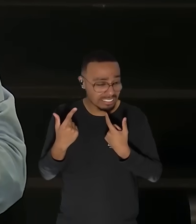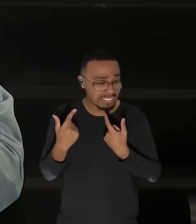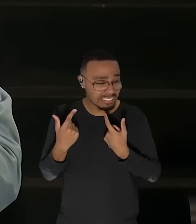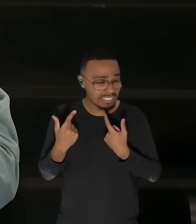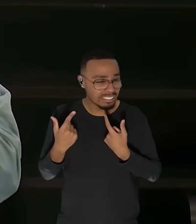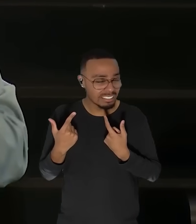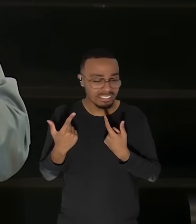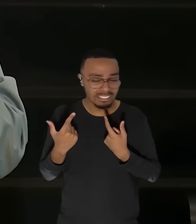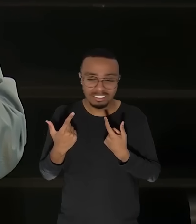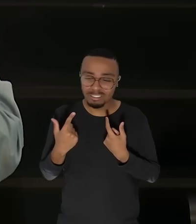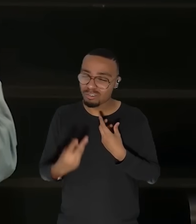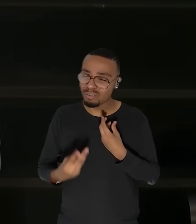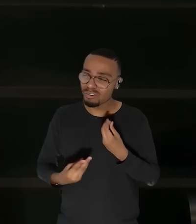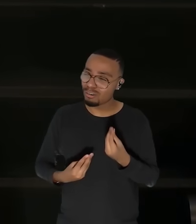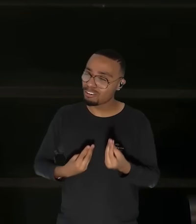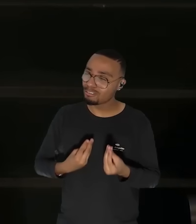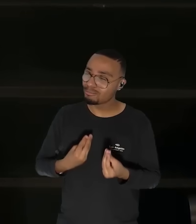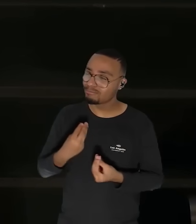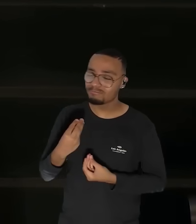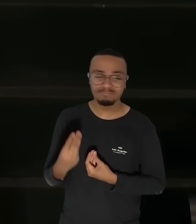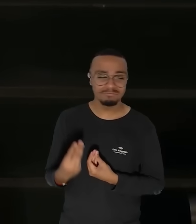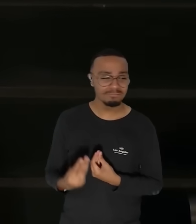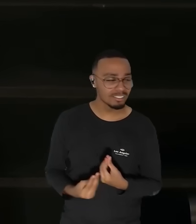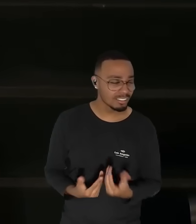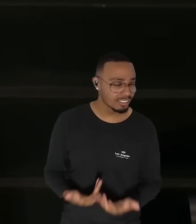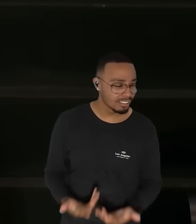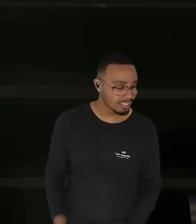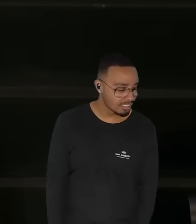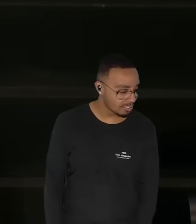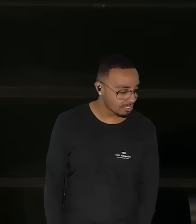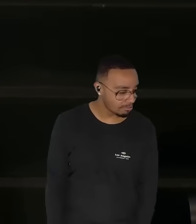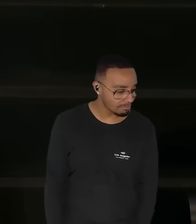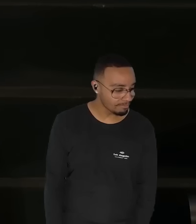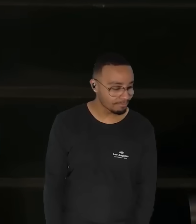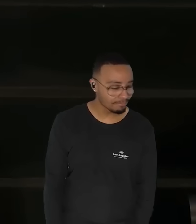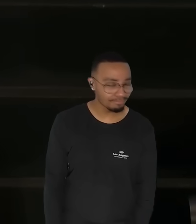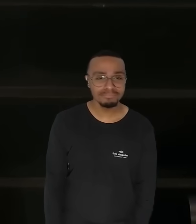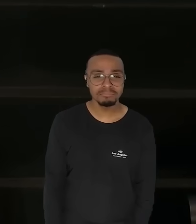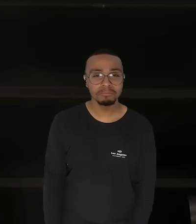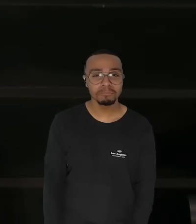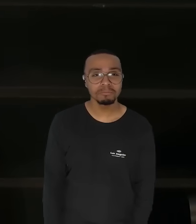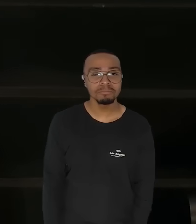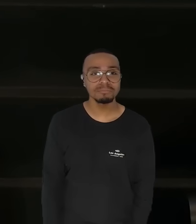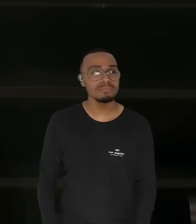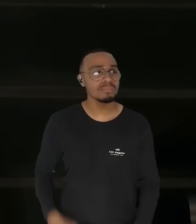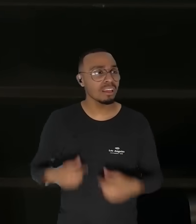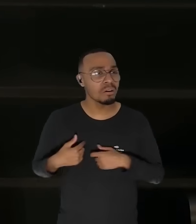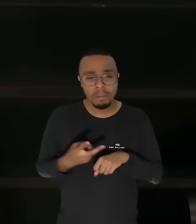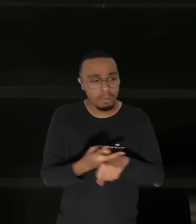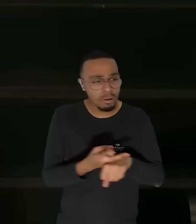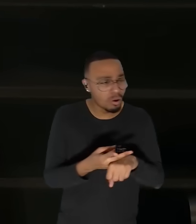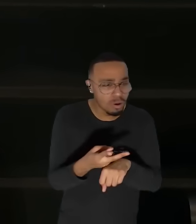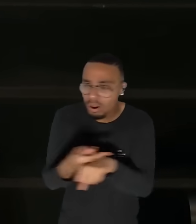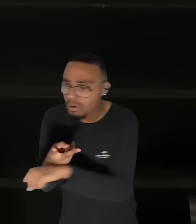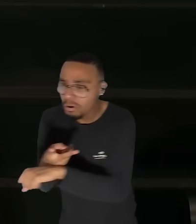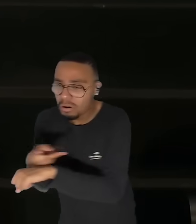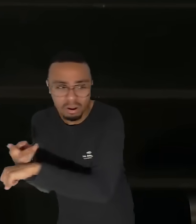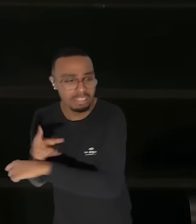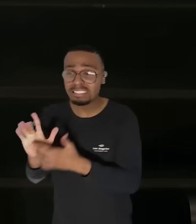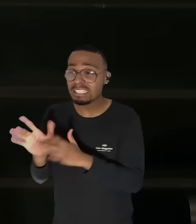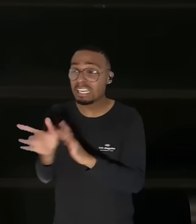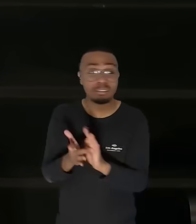Como é que eu posso servir a Deus? Minha casa está em chamas. E aí eu procuro por Ele e não o